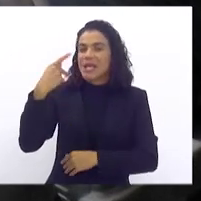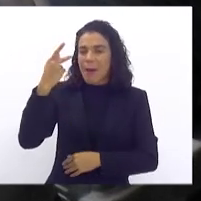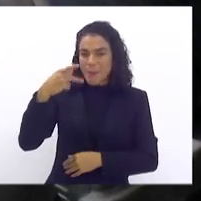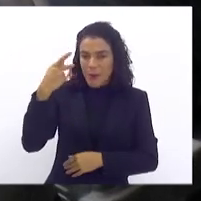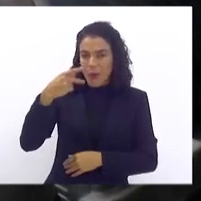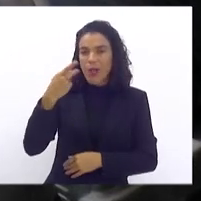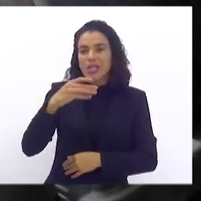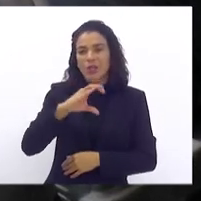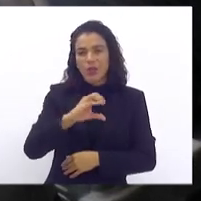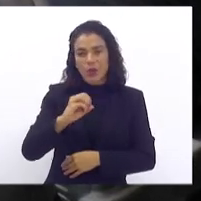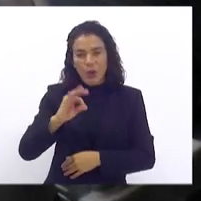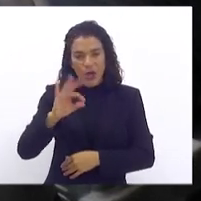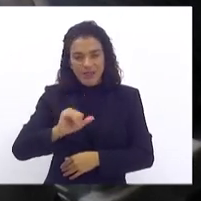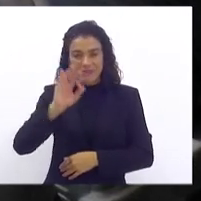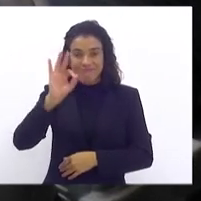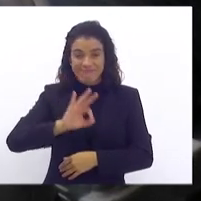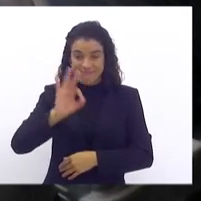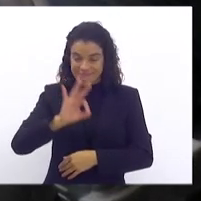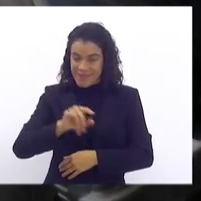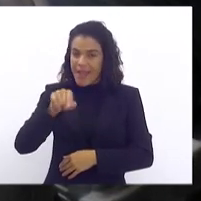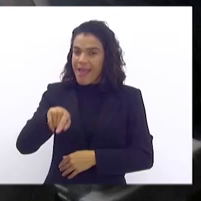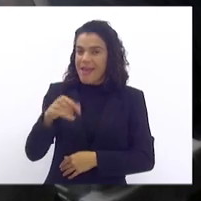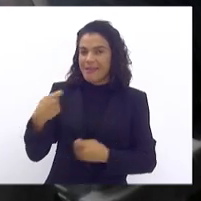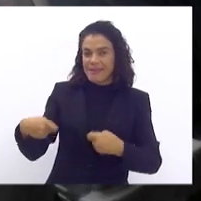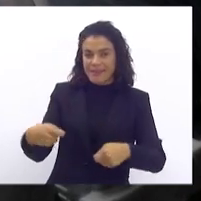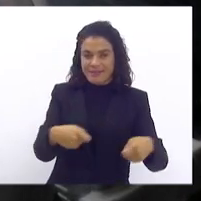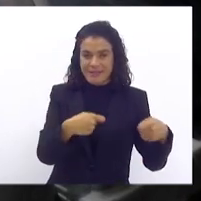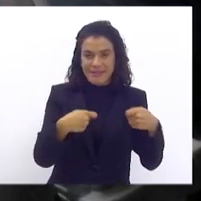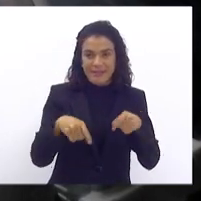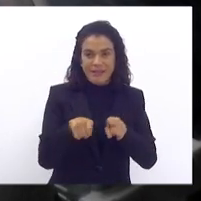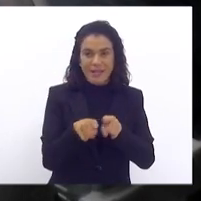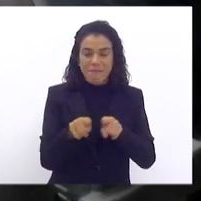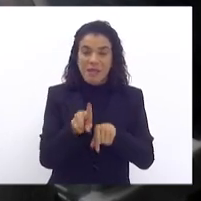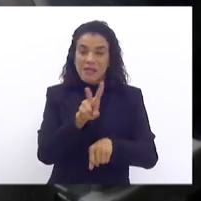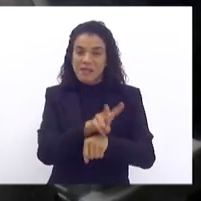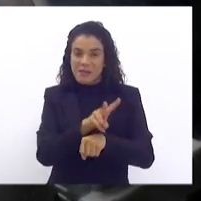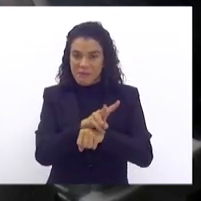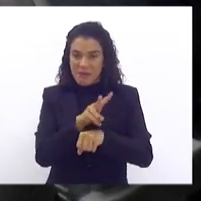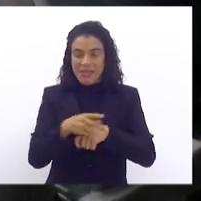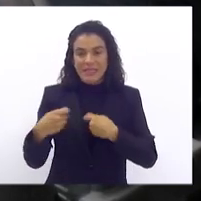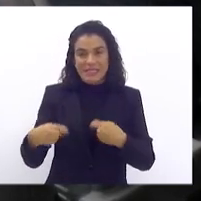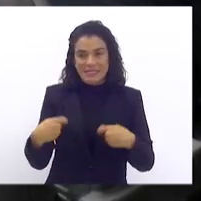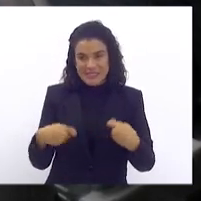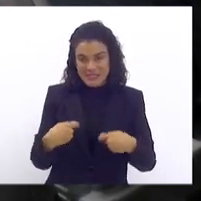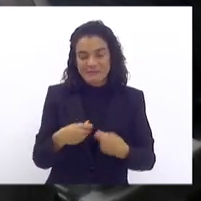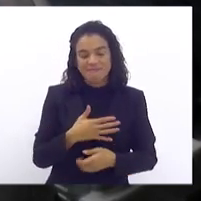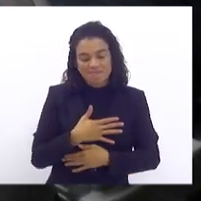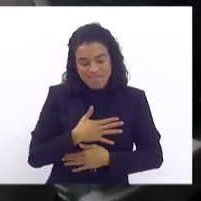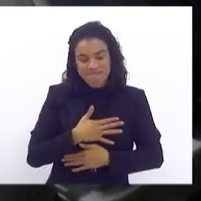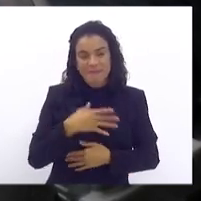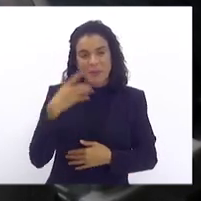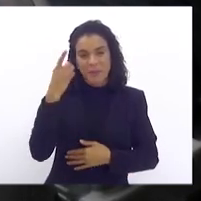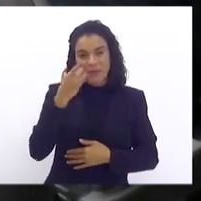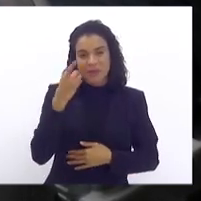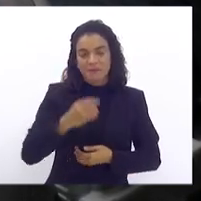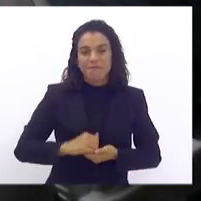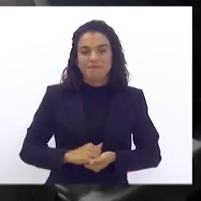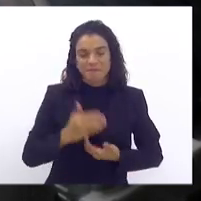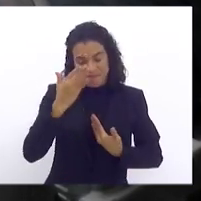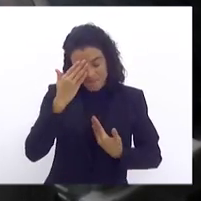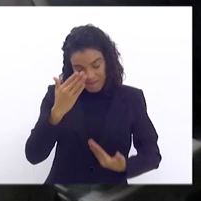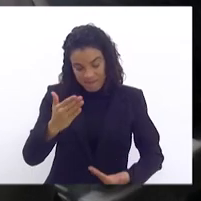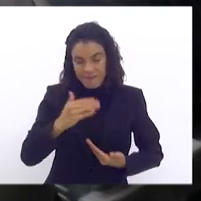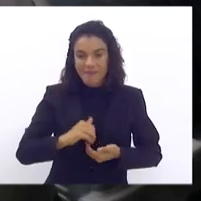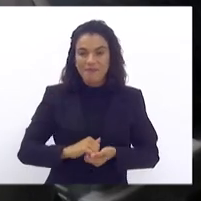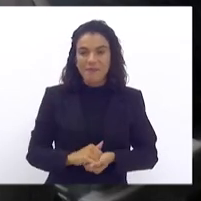seja uma ação afirmativa, uma medida de caráter temporário necessário, querido deputado, com certeza. Obrigado. Bom,